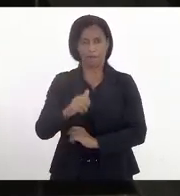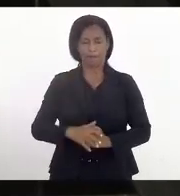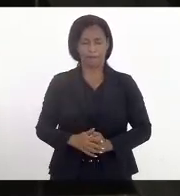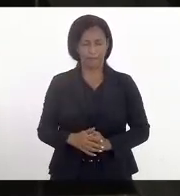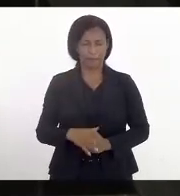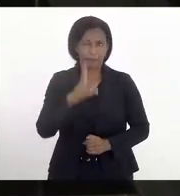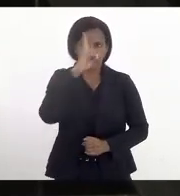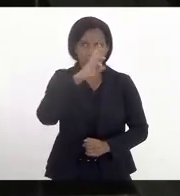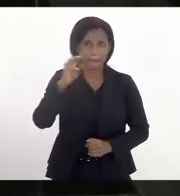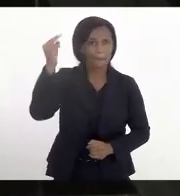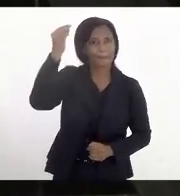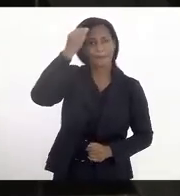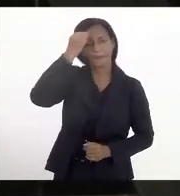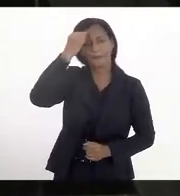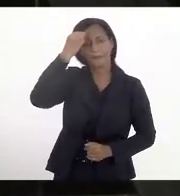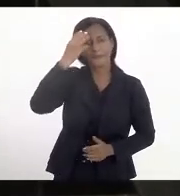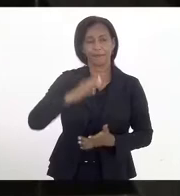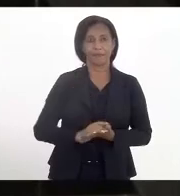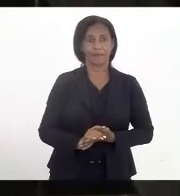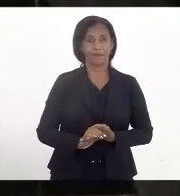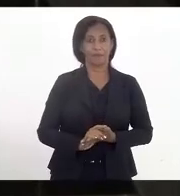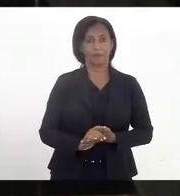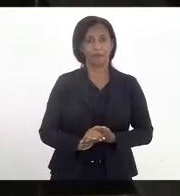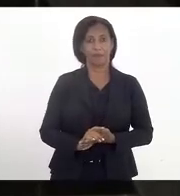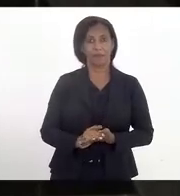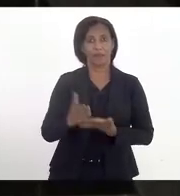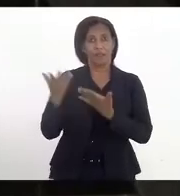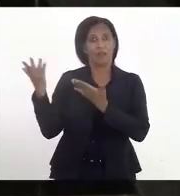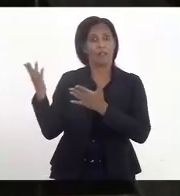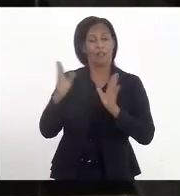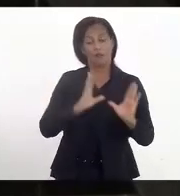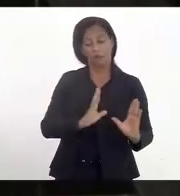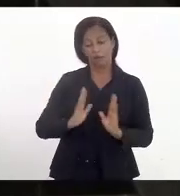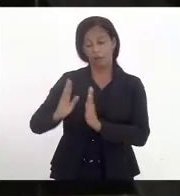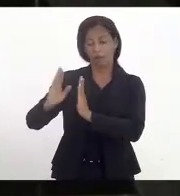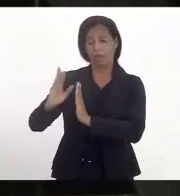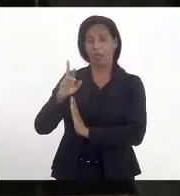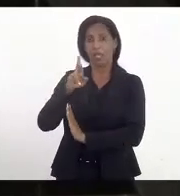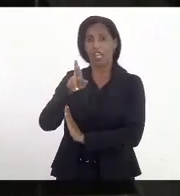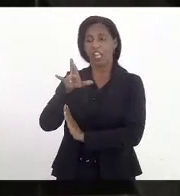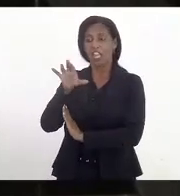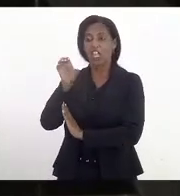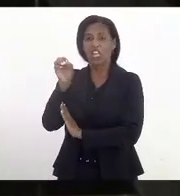memória será assumido pelo rio Previdência